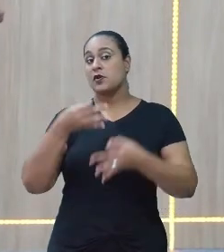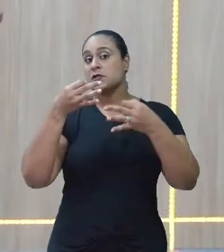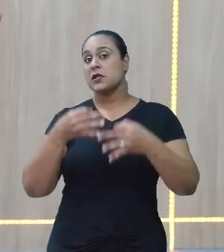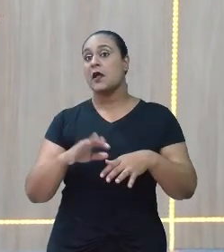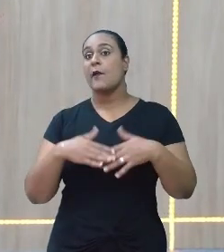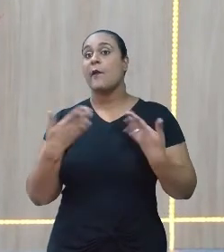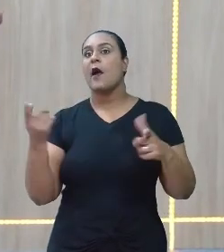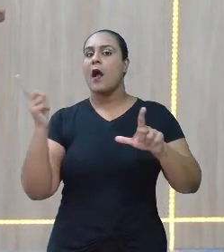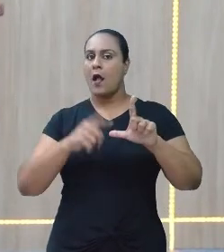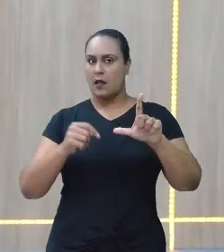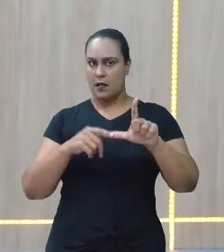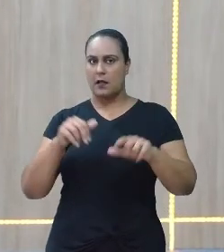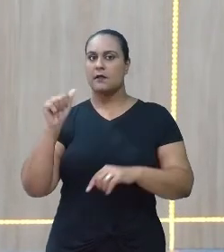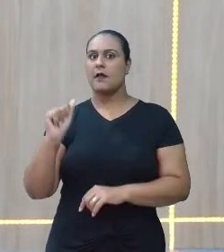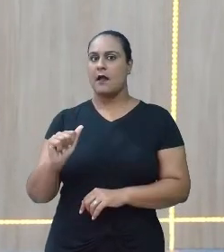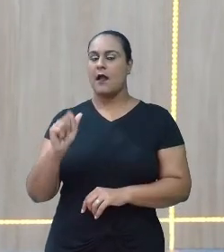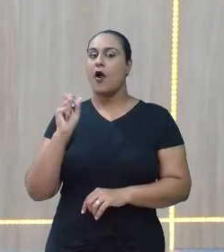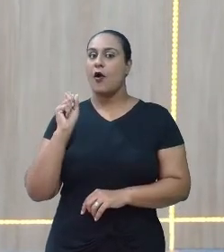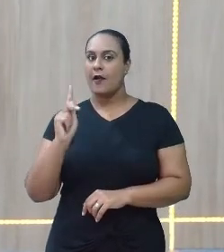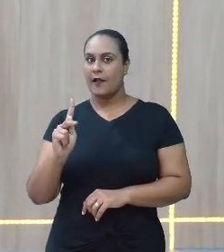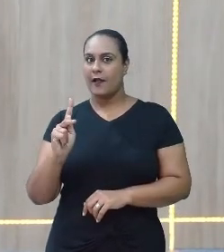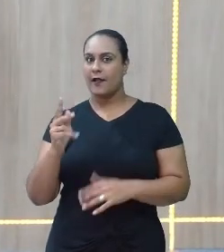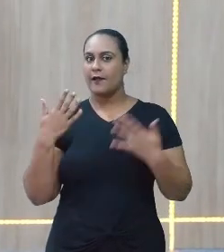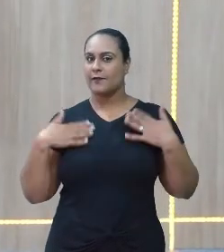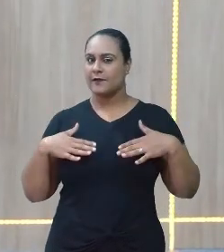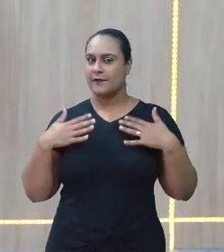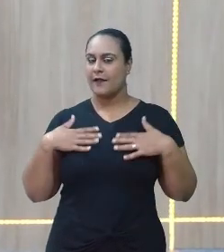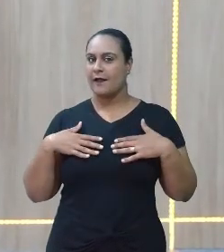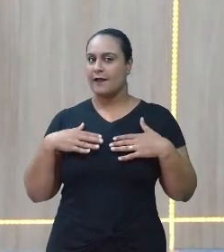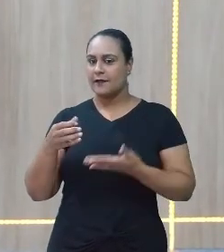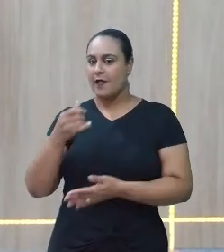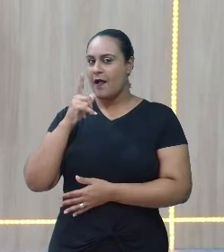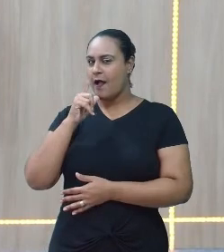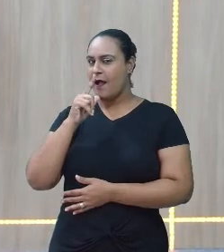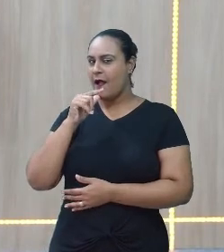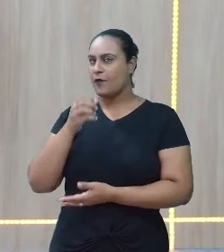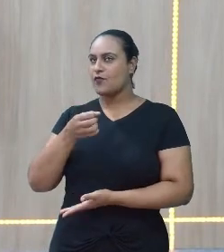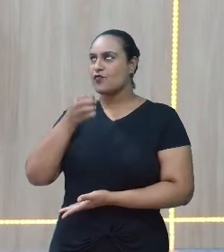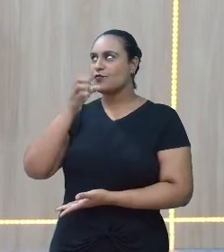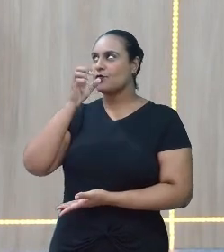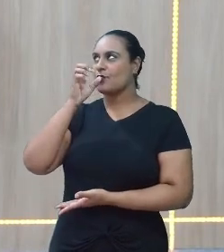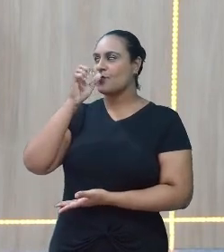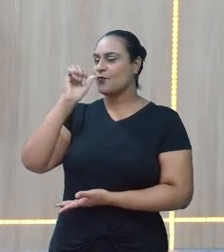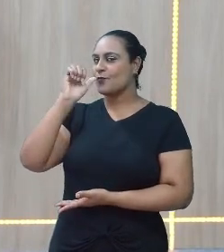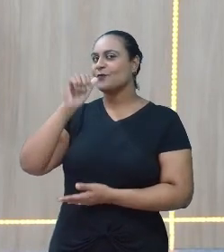letra A, né, gente? Beleza? Tranquilidade. Eu recebi minha aguinha aqui, ó. Top, né?